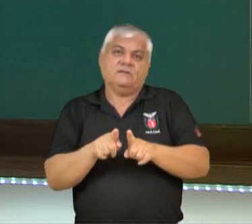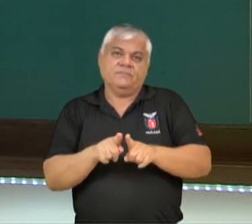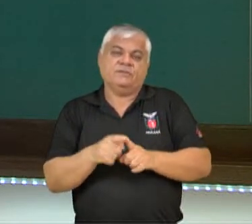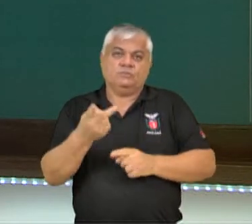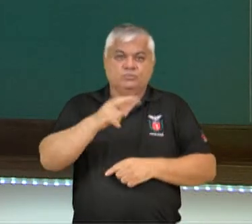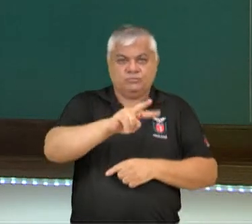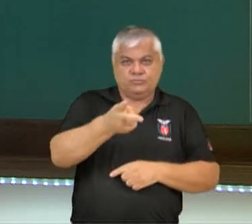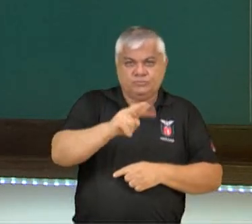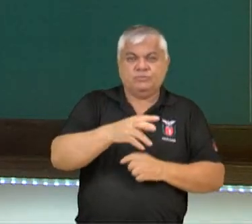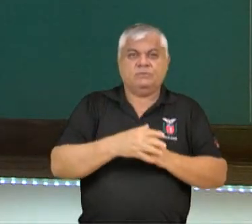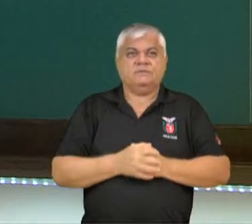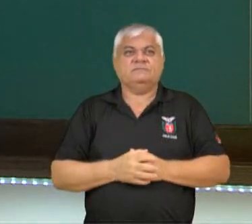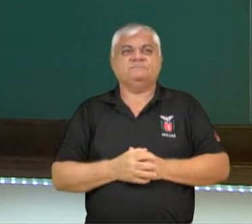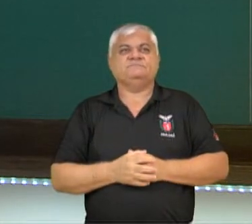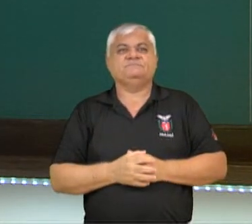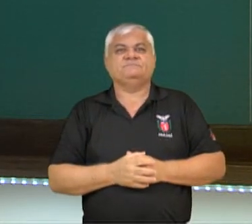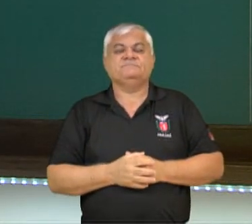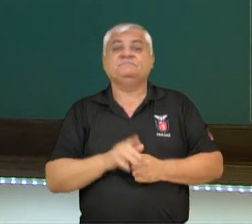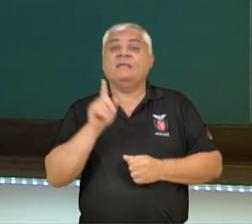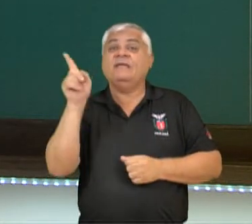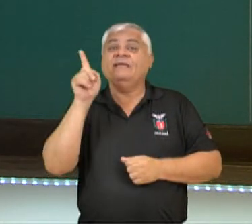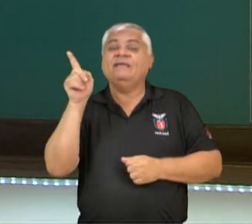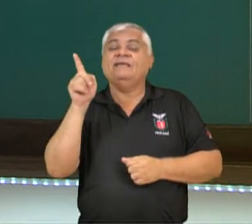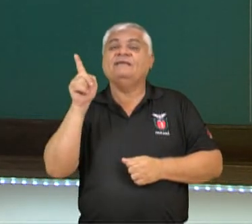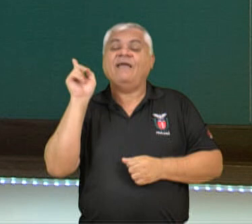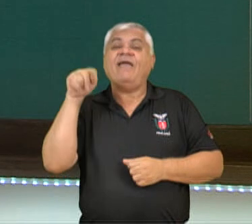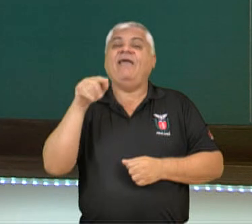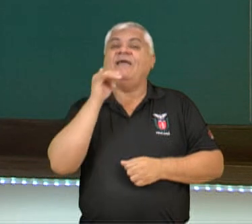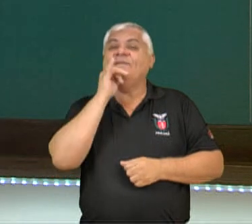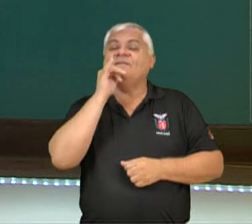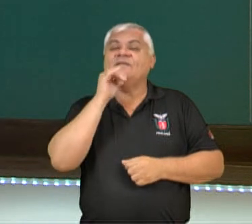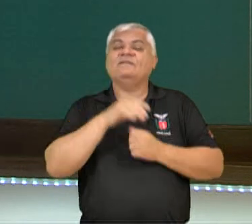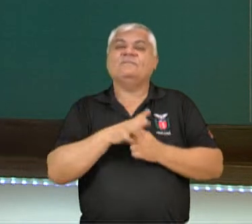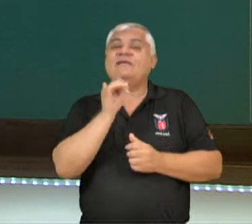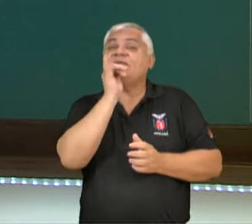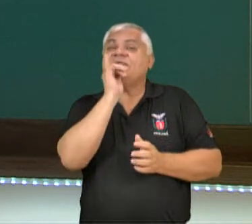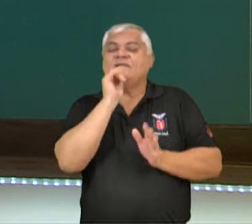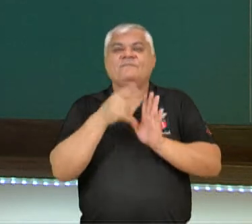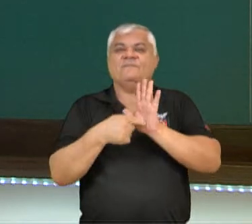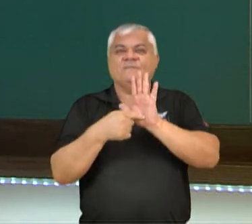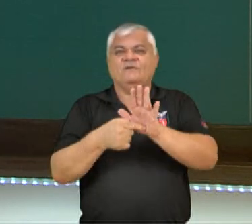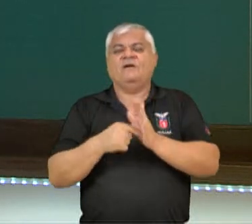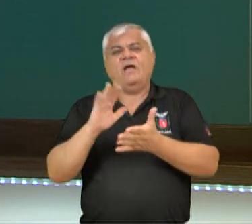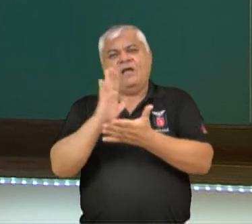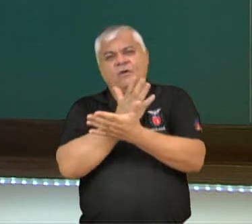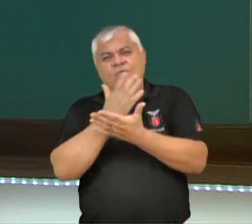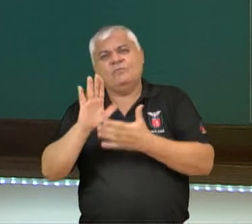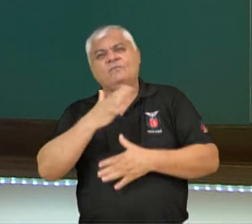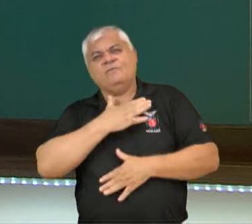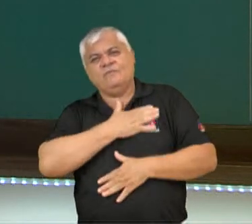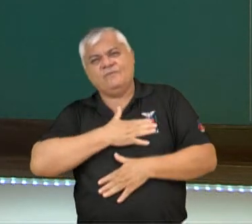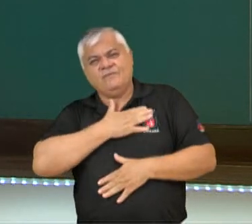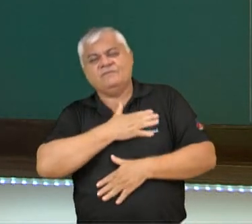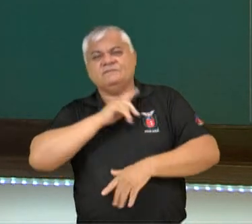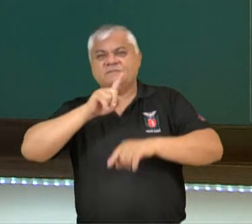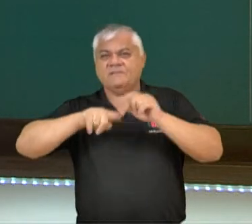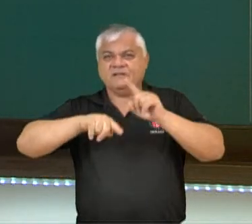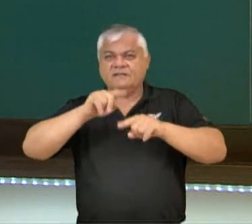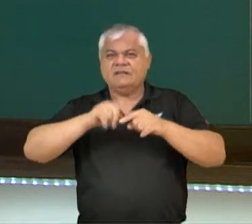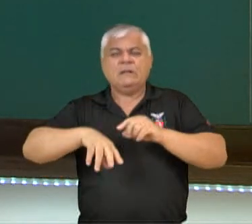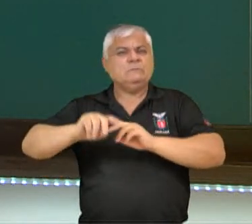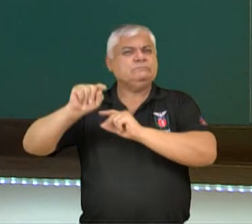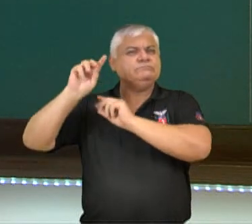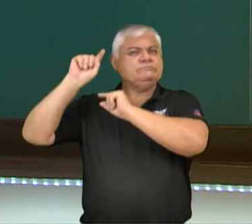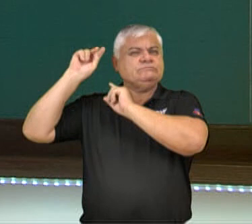frágua, que é uma representação daquela imagem. E esse aqui foi uma simulação, é muito bacana. Alguns gostam de produzir alguns equipamentos como que eram feitos na